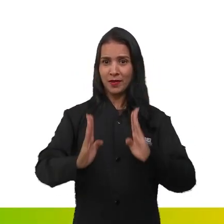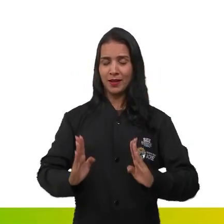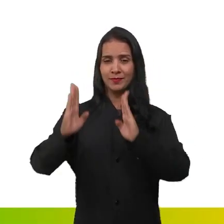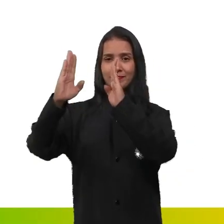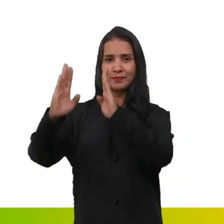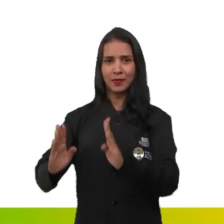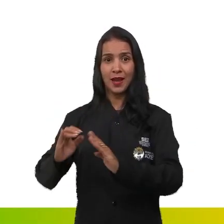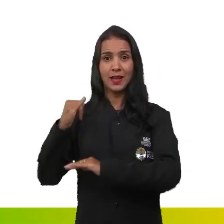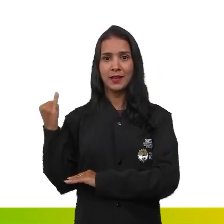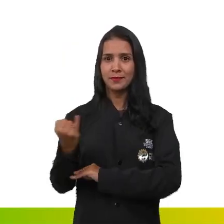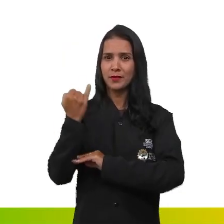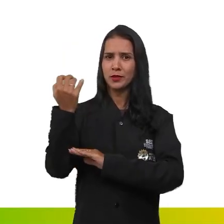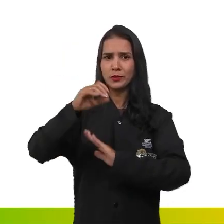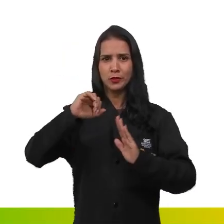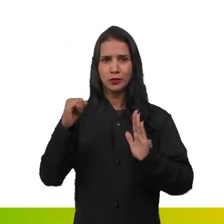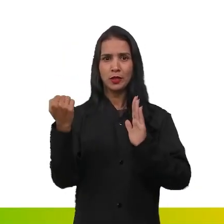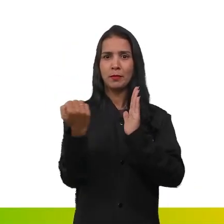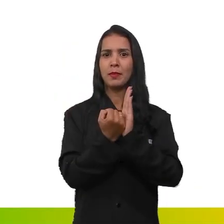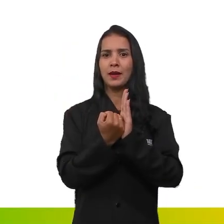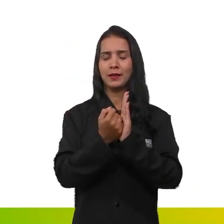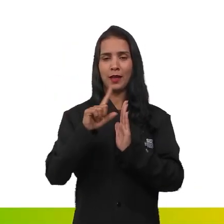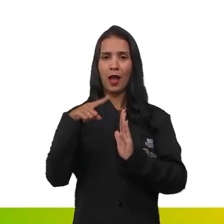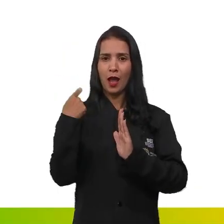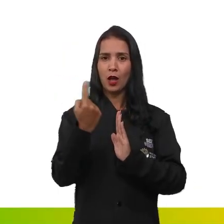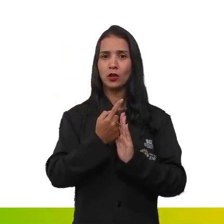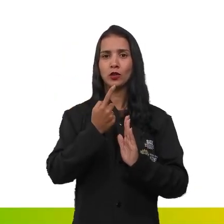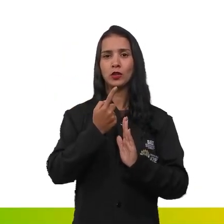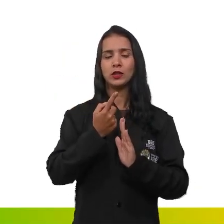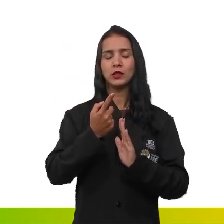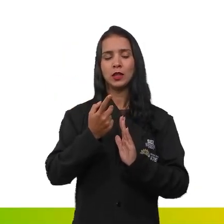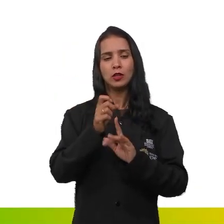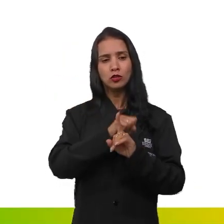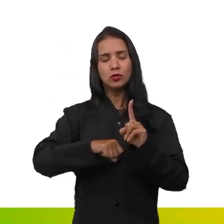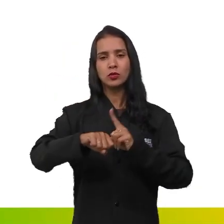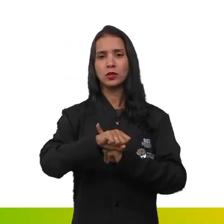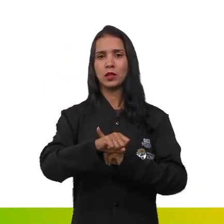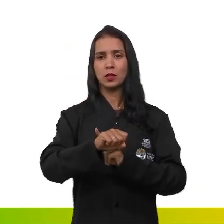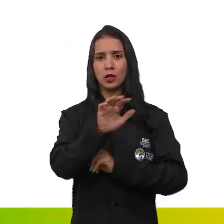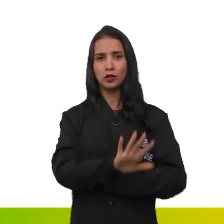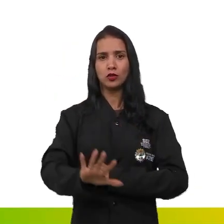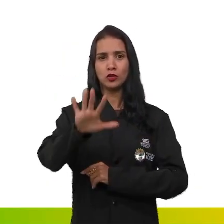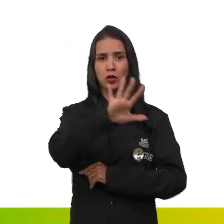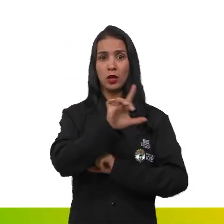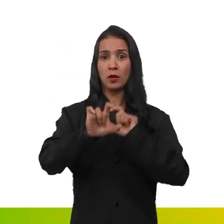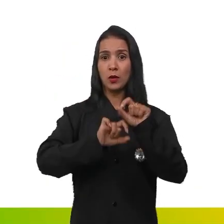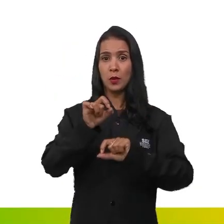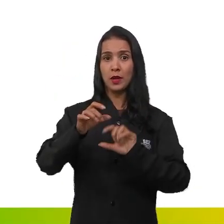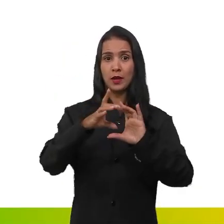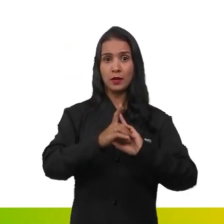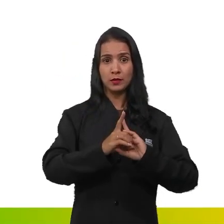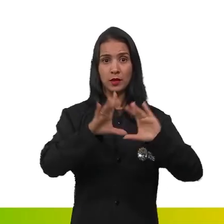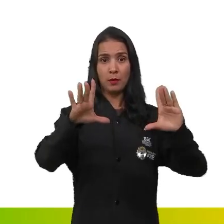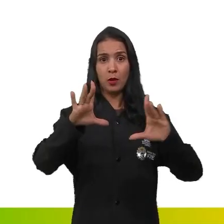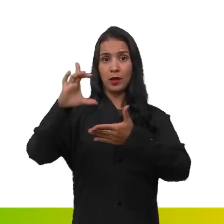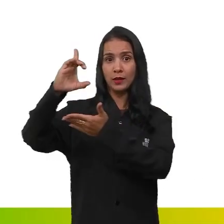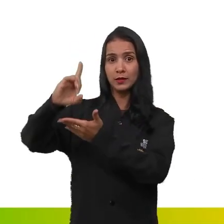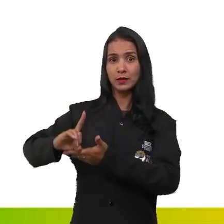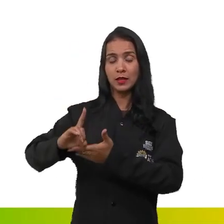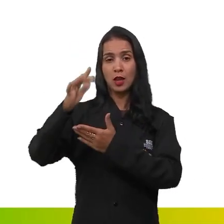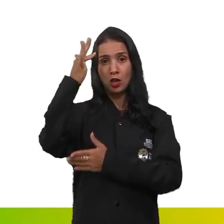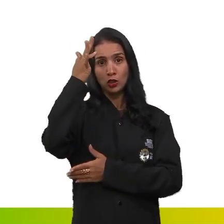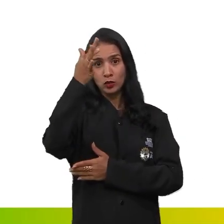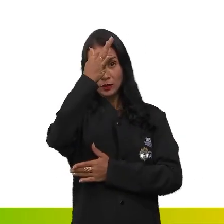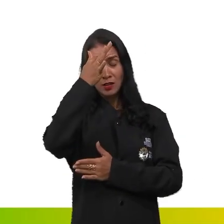dessas civilizações: a democracia, o direito e a filosofia, que trazem até nós um legado permanente que